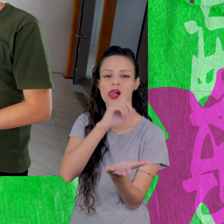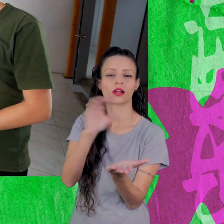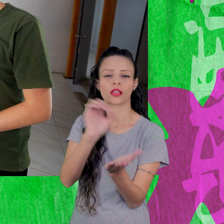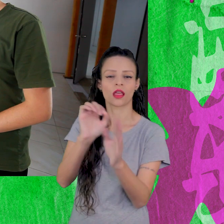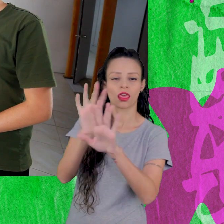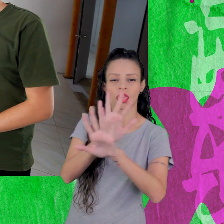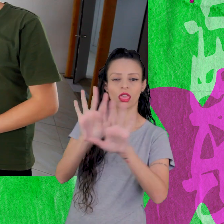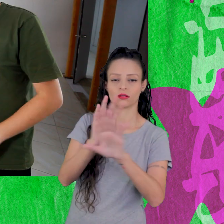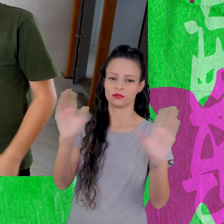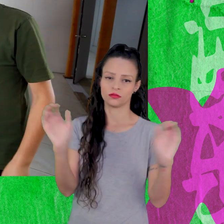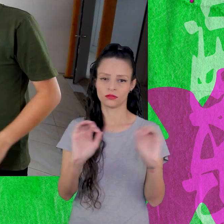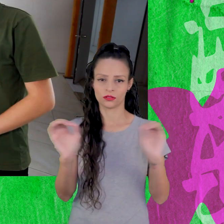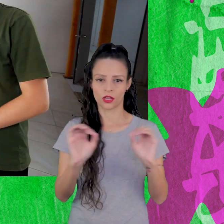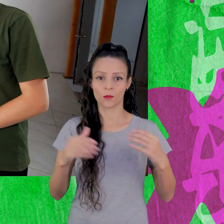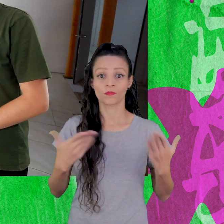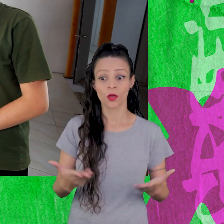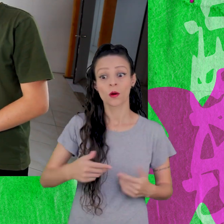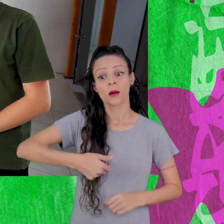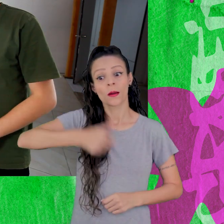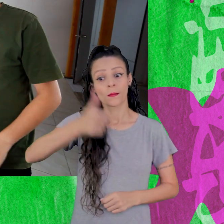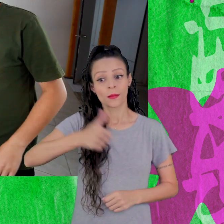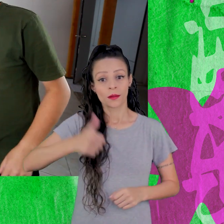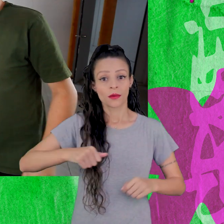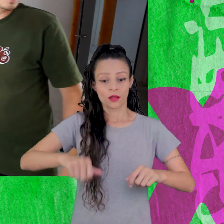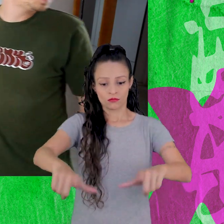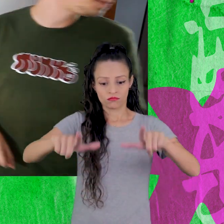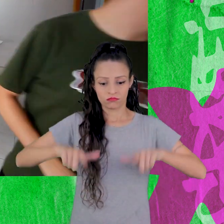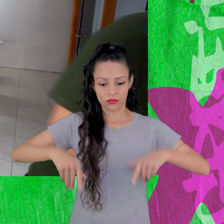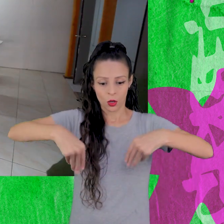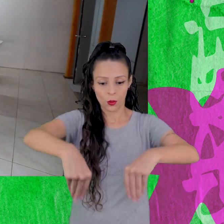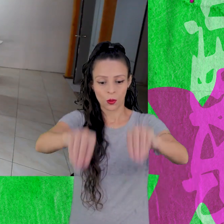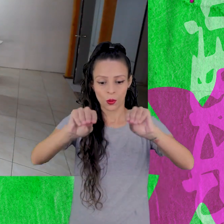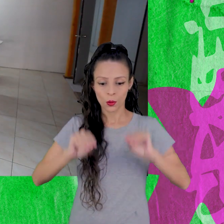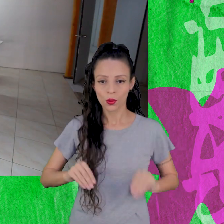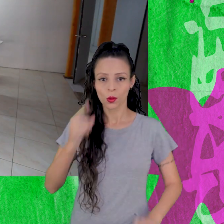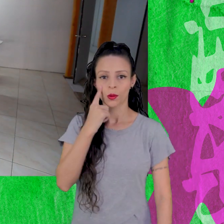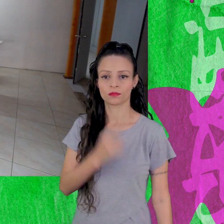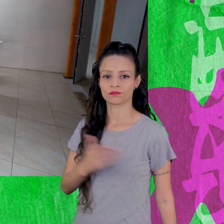tipo. Então aqui a gente vai primeiro vestir o tecido,